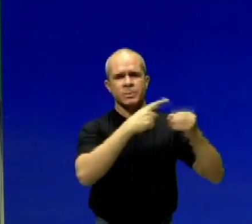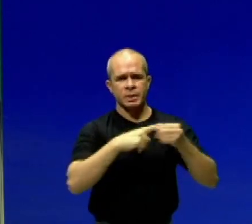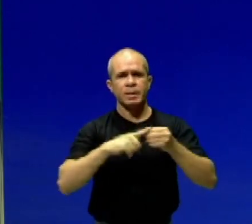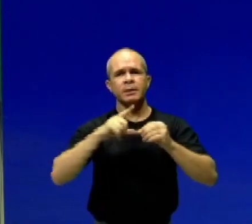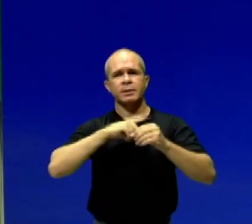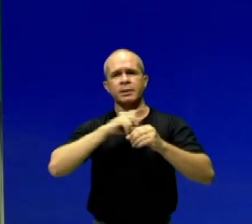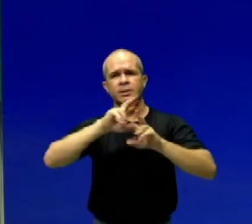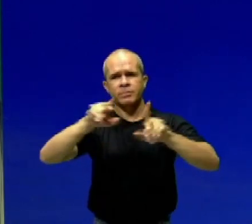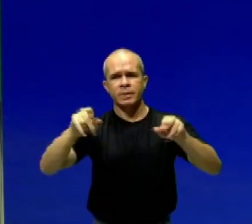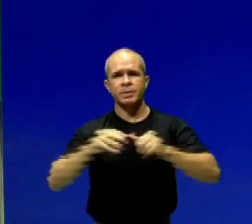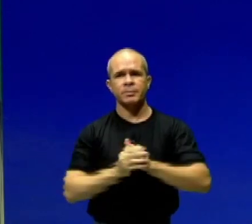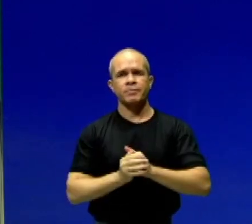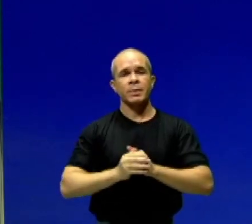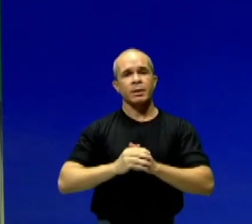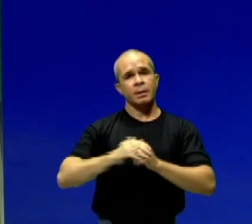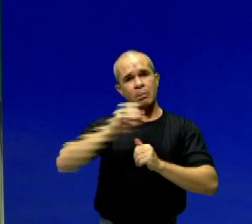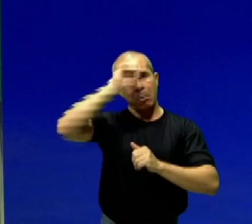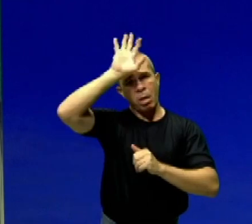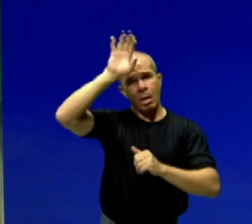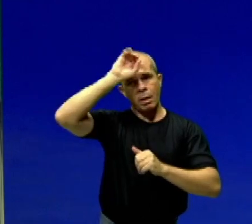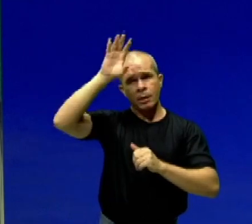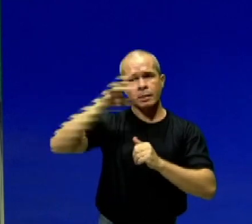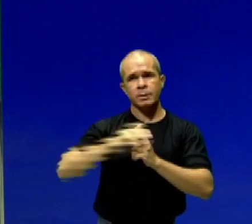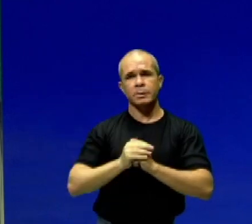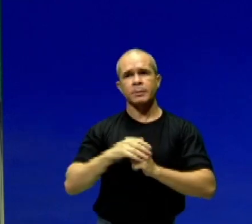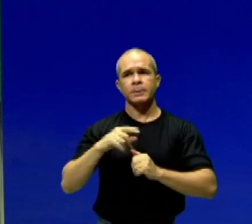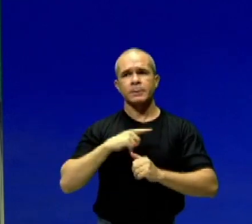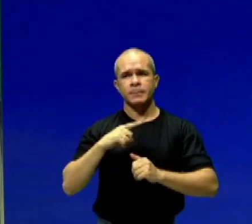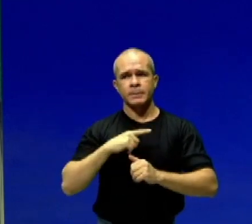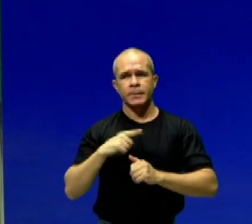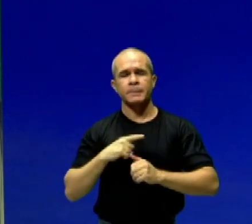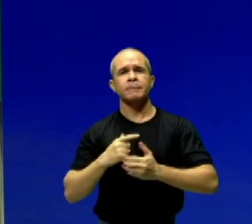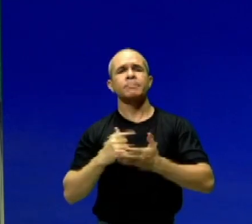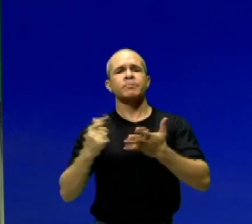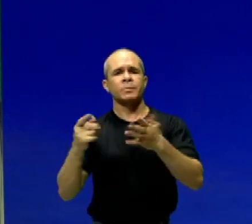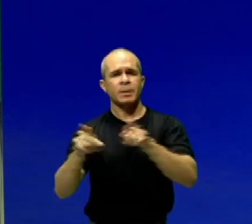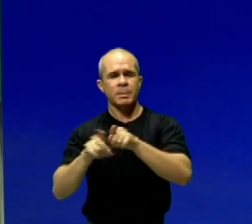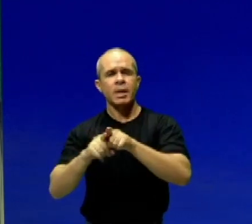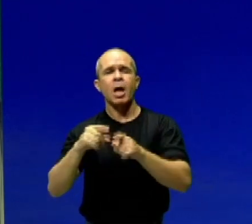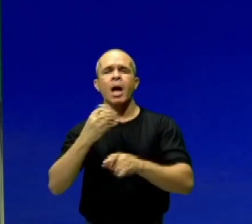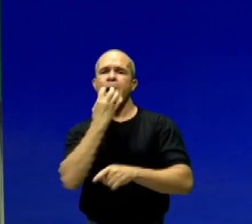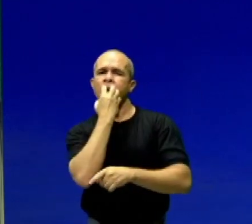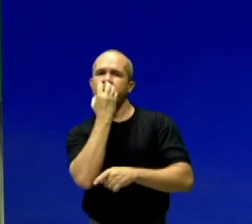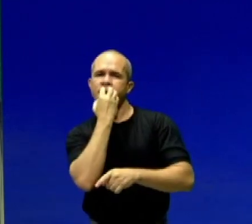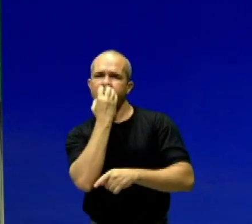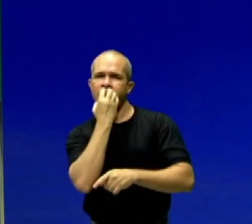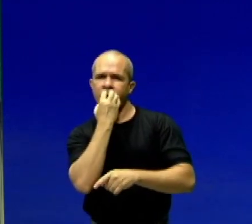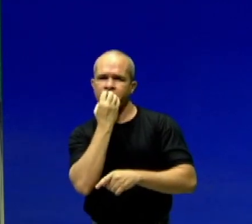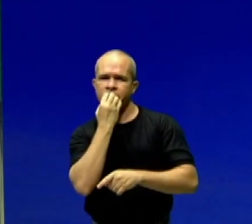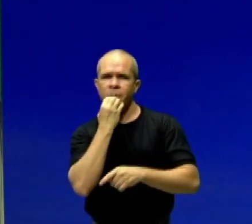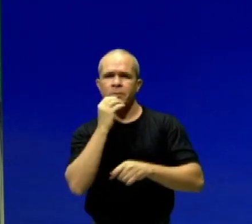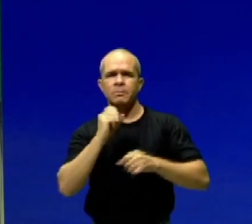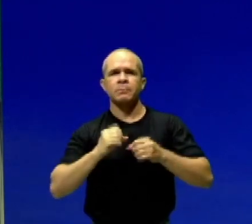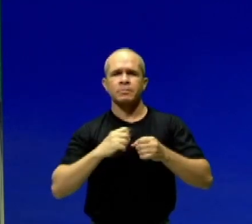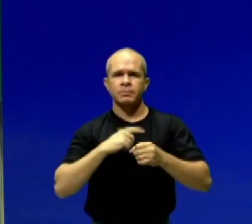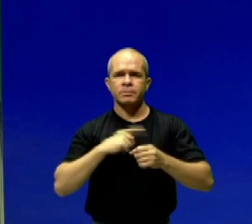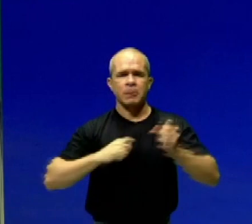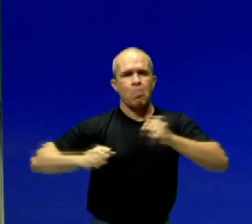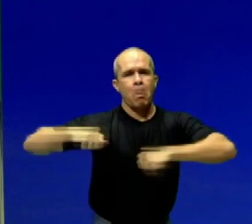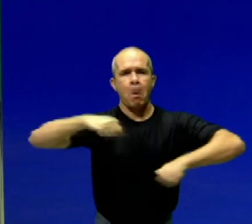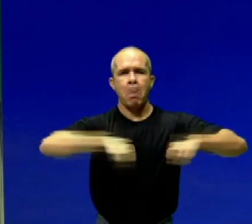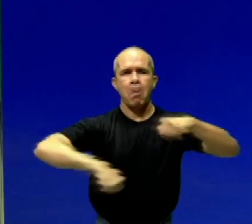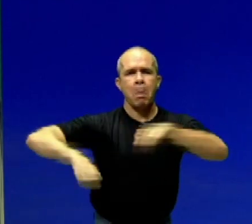do you live? Então, a dog has four legs. É um fato, não é isso? A não ser que aconteceu algum acidente, que